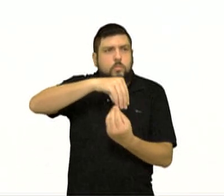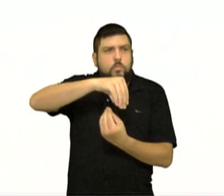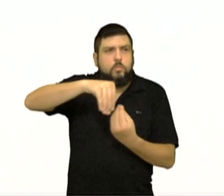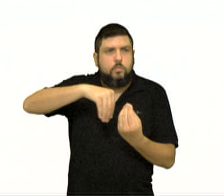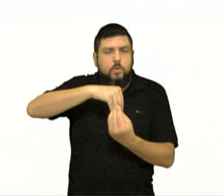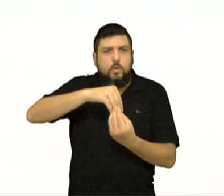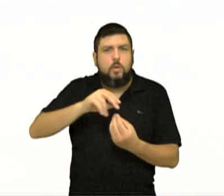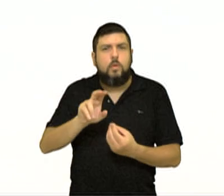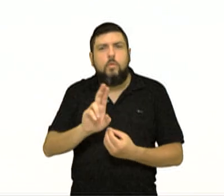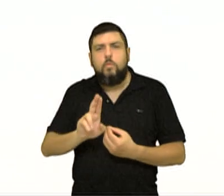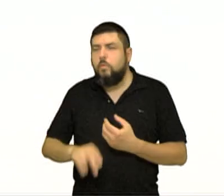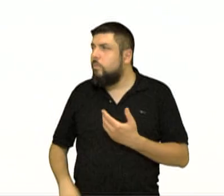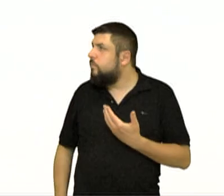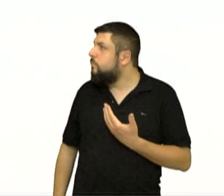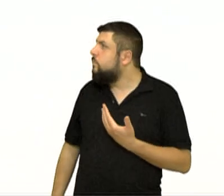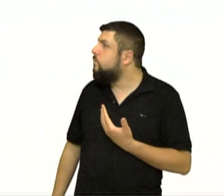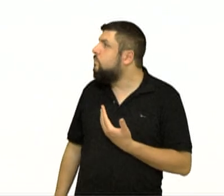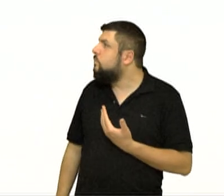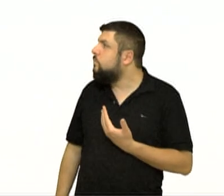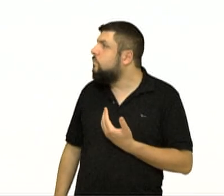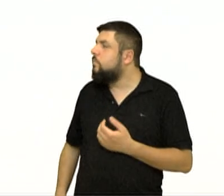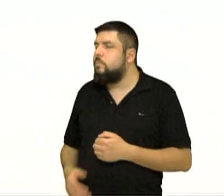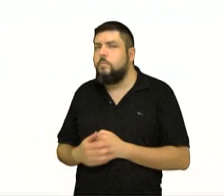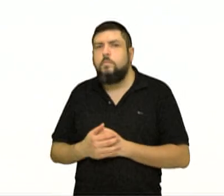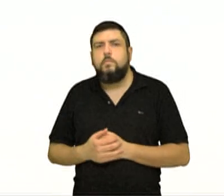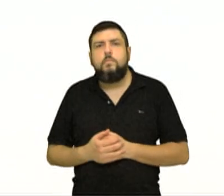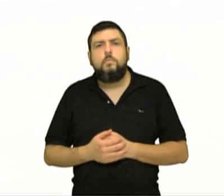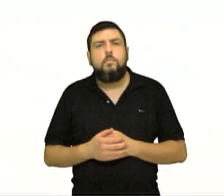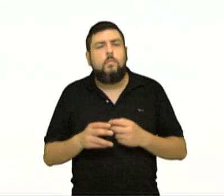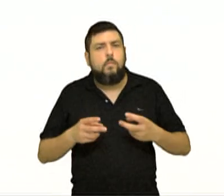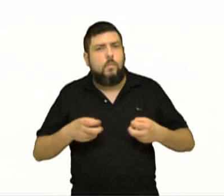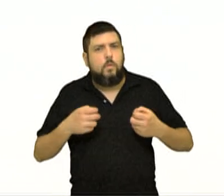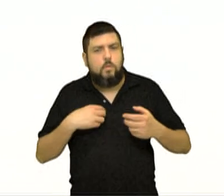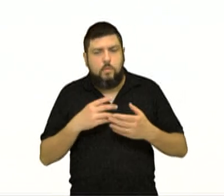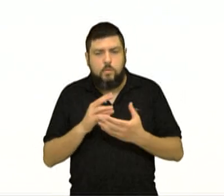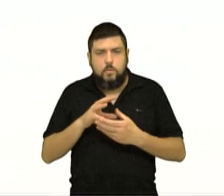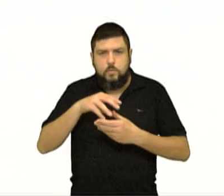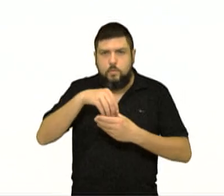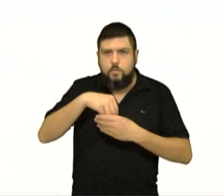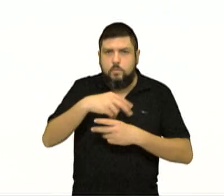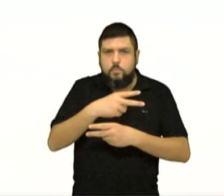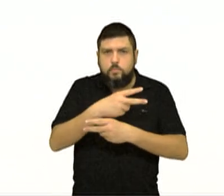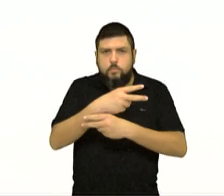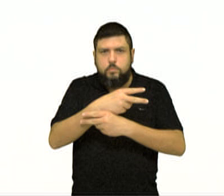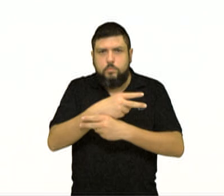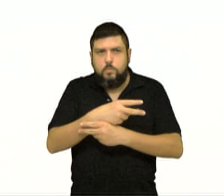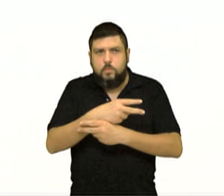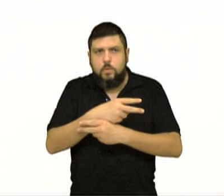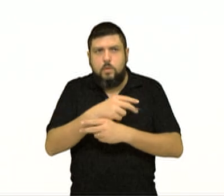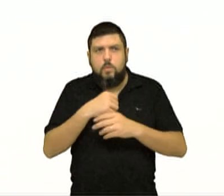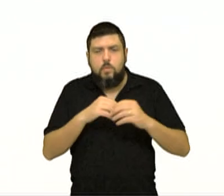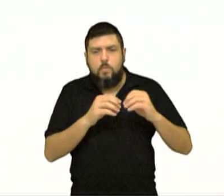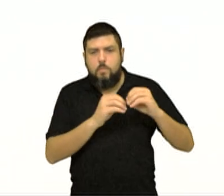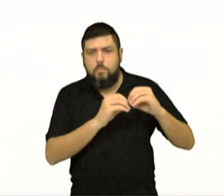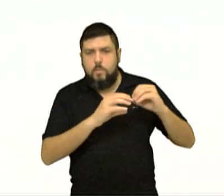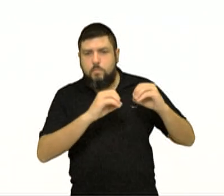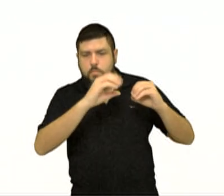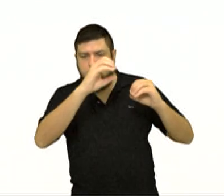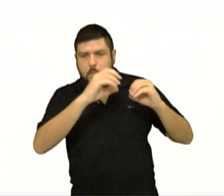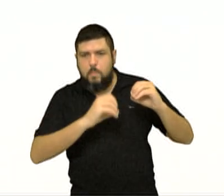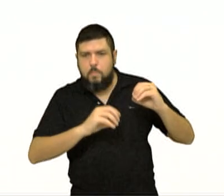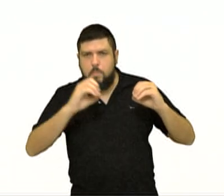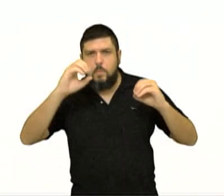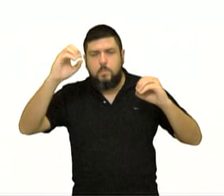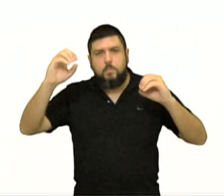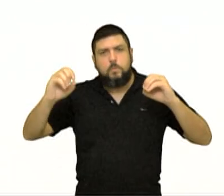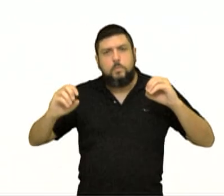ou permutação. Veja que se troca pedaço aqui. E aqui, nesse esqueminha, nesse diagraminha ali, nós temos ali